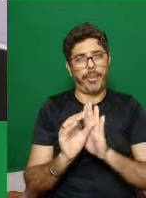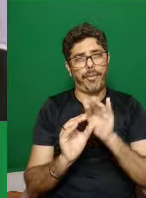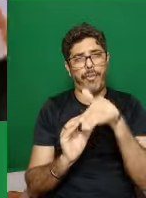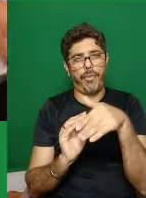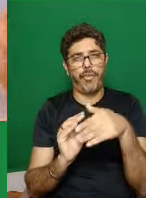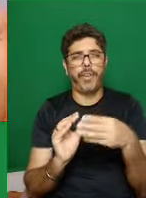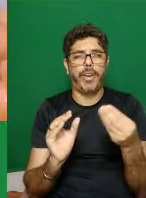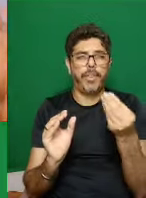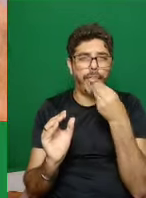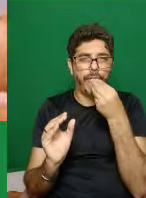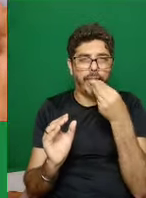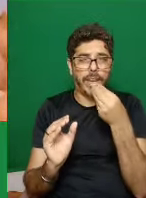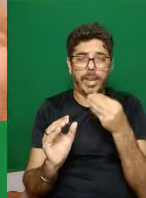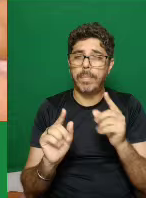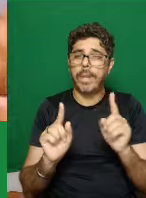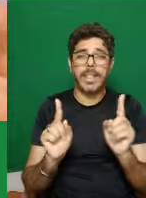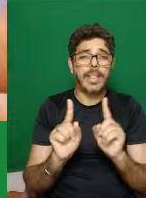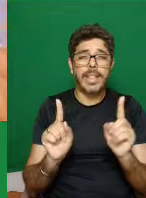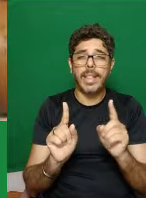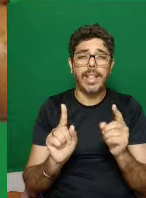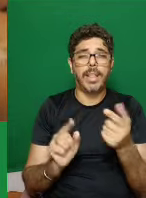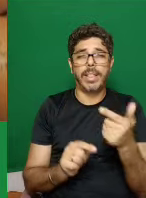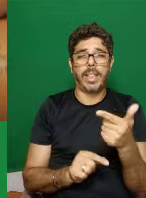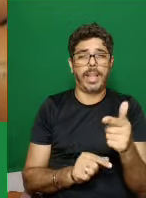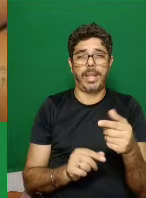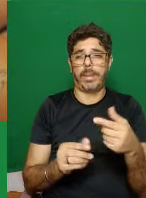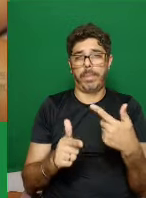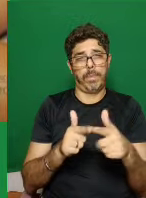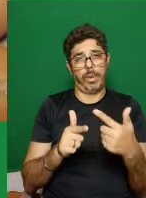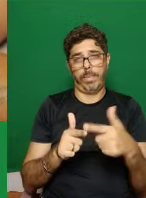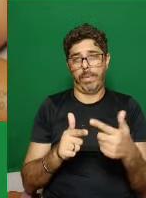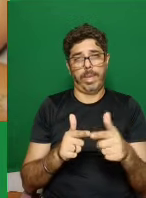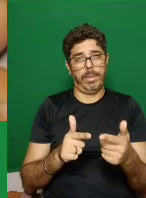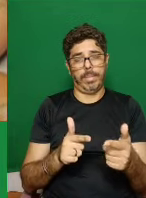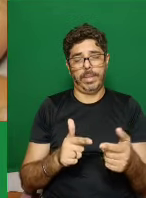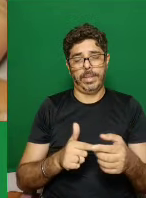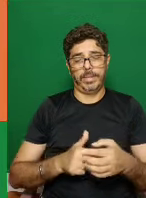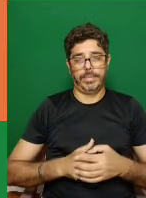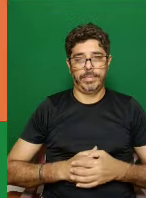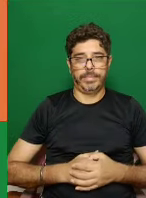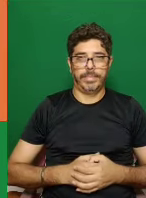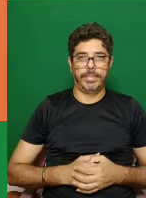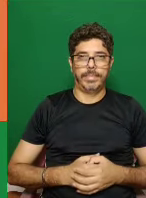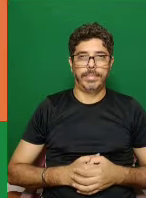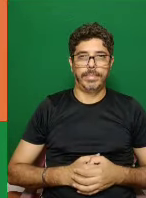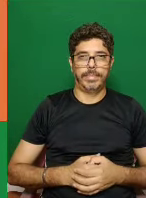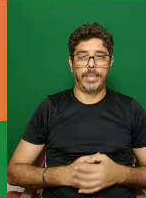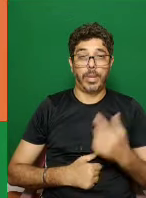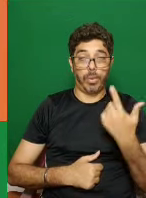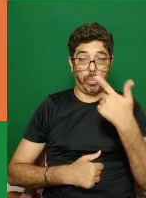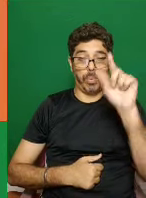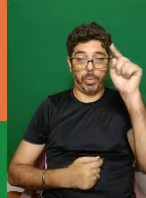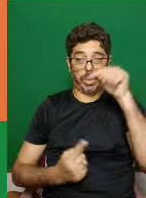para a impressão, por serem curvos e frágeis, isso não chega a ser um problema para a eletrostática.